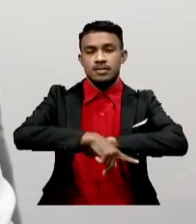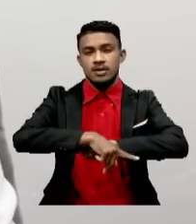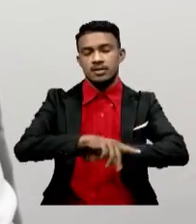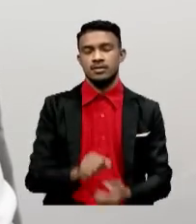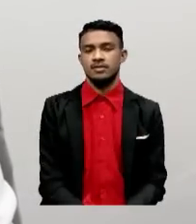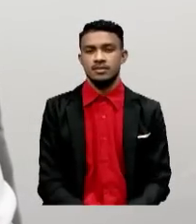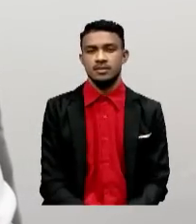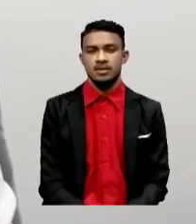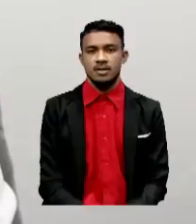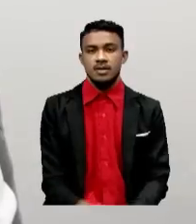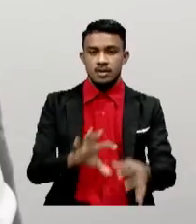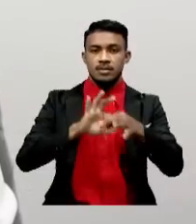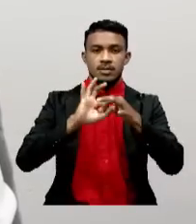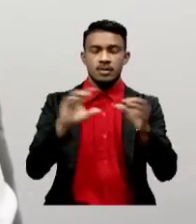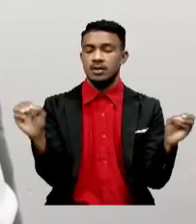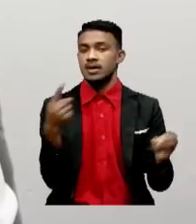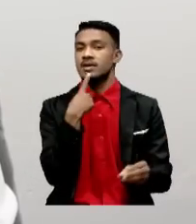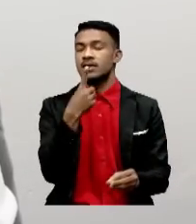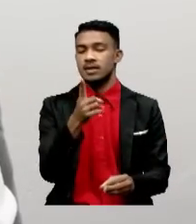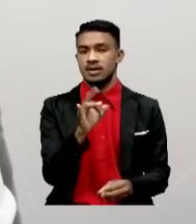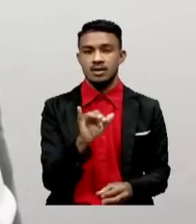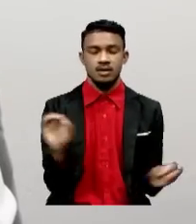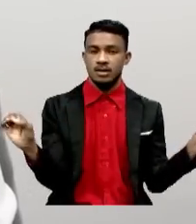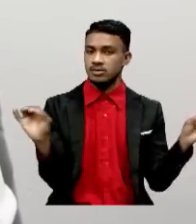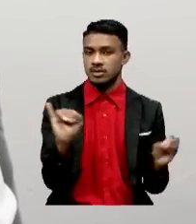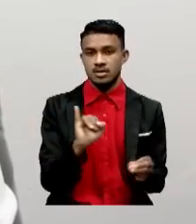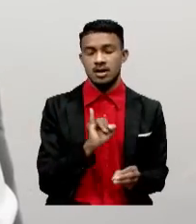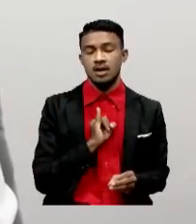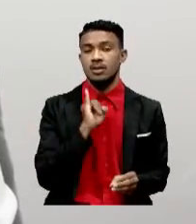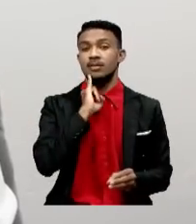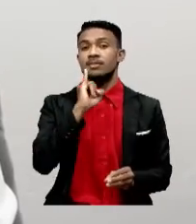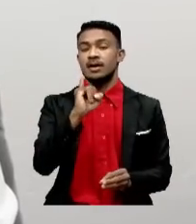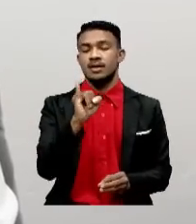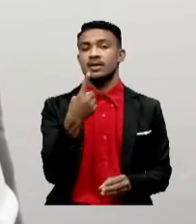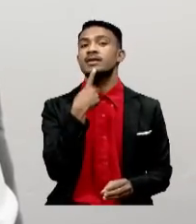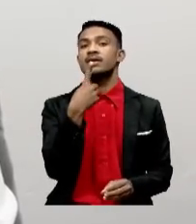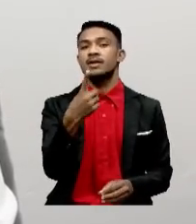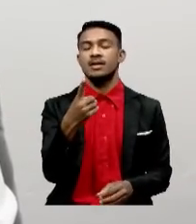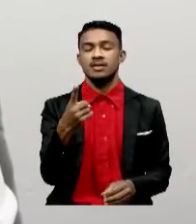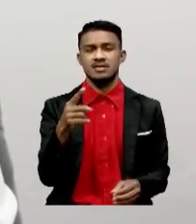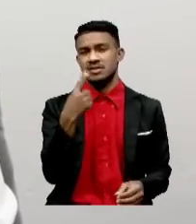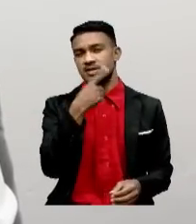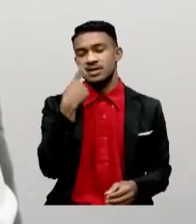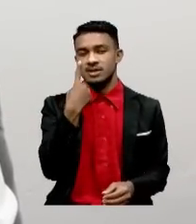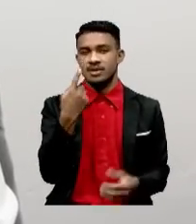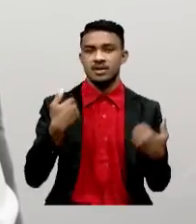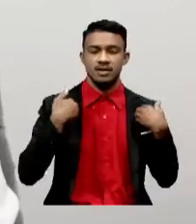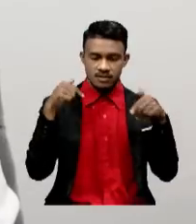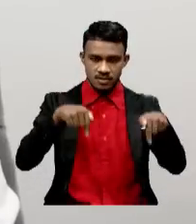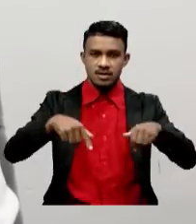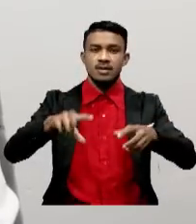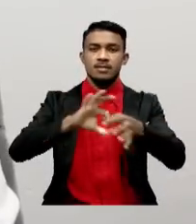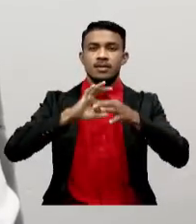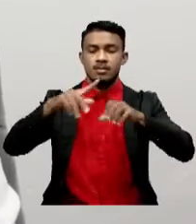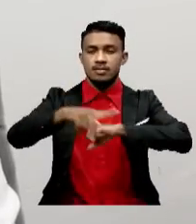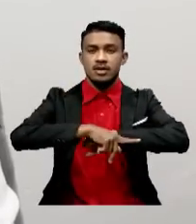Tamane estatuto magdeha laws how magdeha. Nem presidente dar partido magdeha, nem secretario geral partido magdeha. Aula